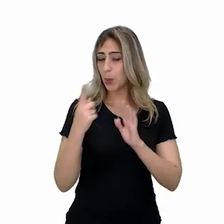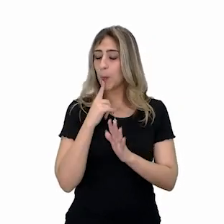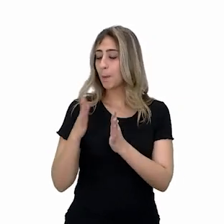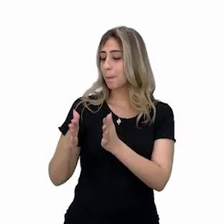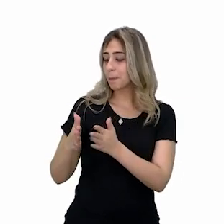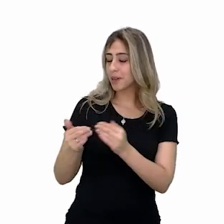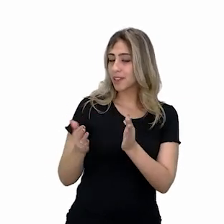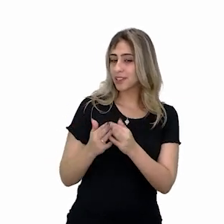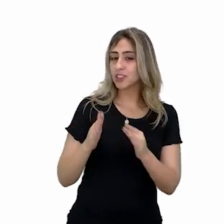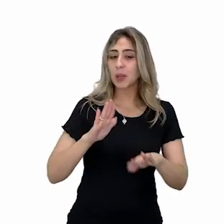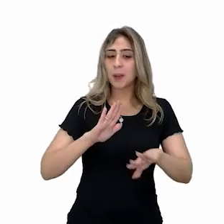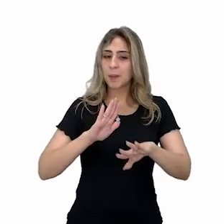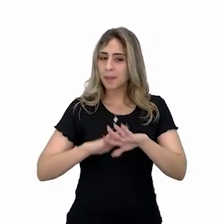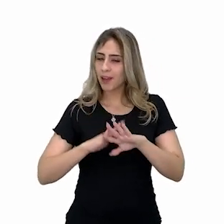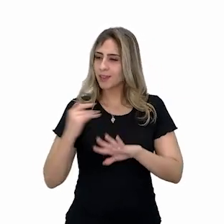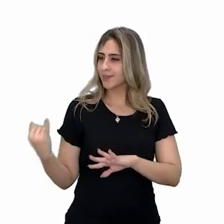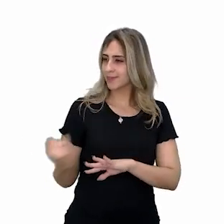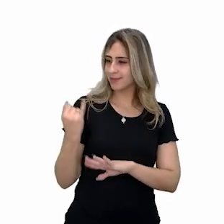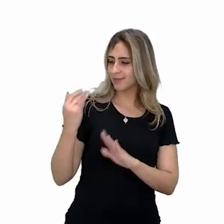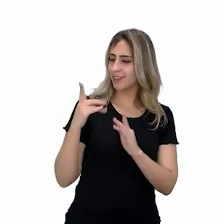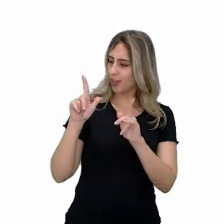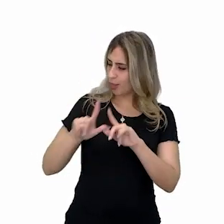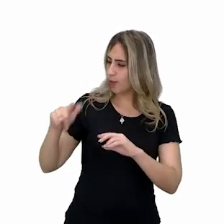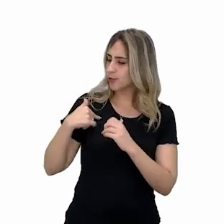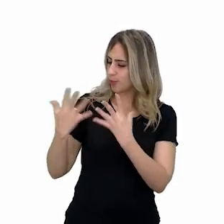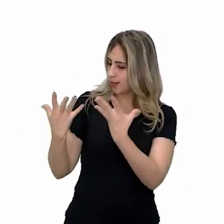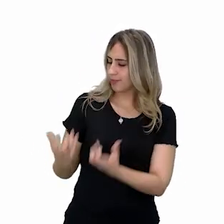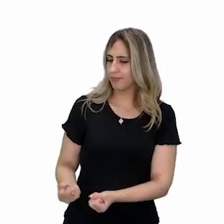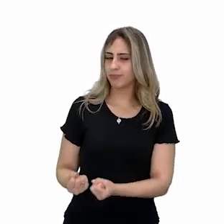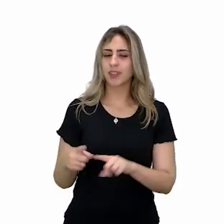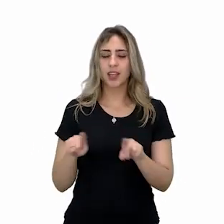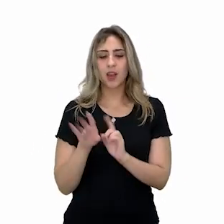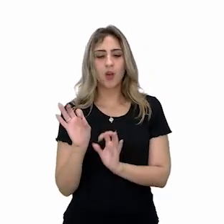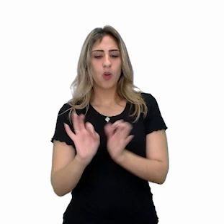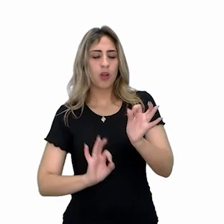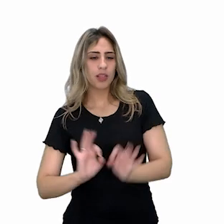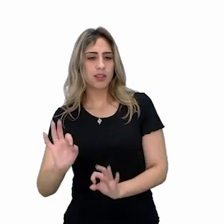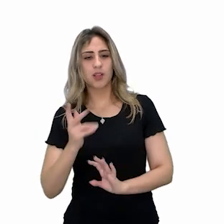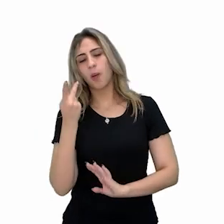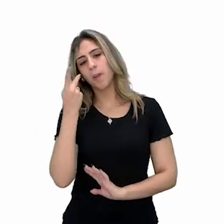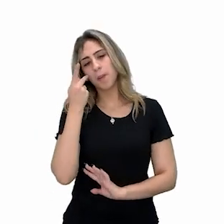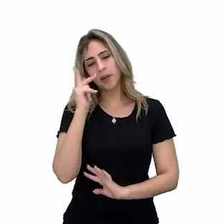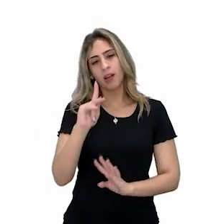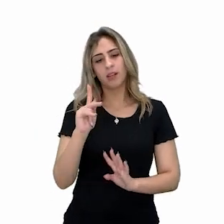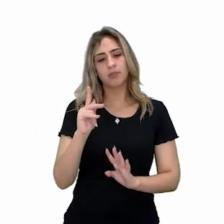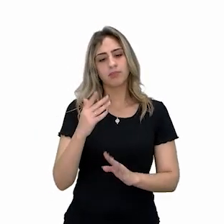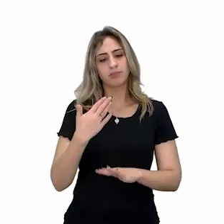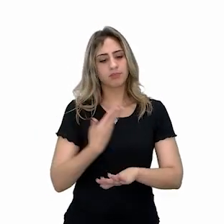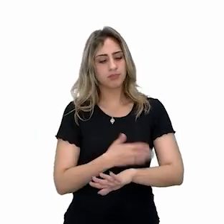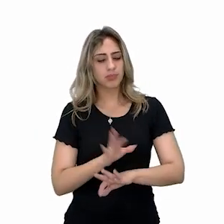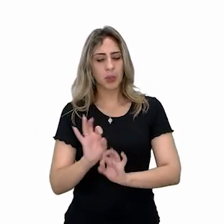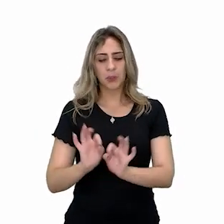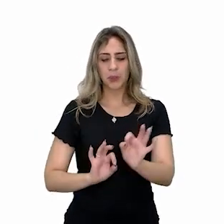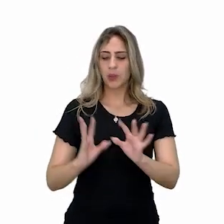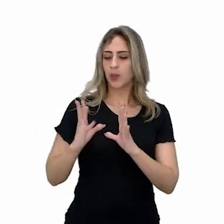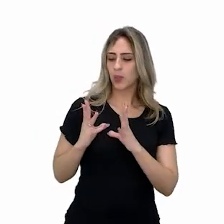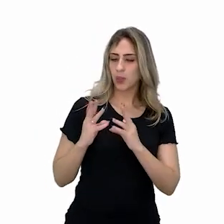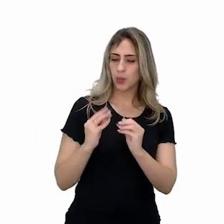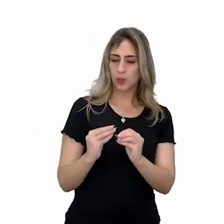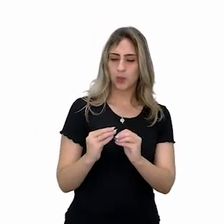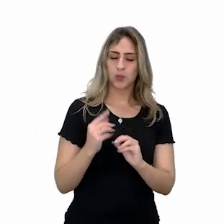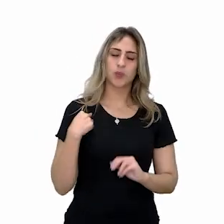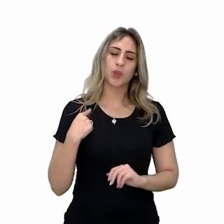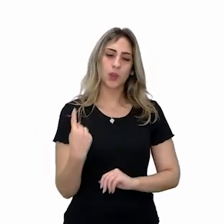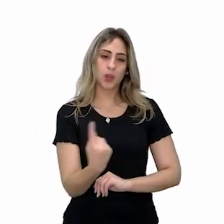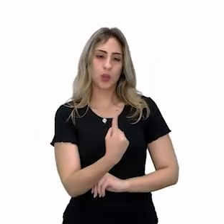aí é mais que uma ordem. Nós nos organizamos para colocar tudo isso lá